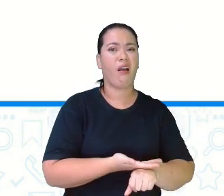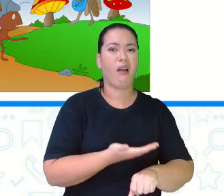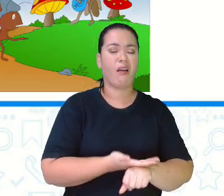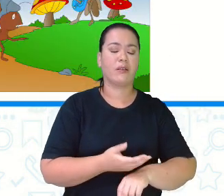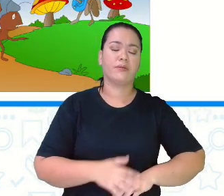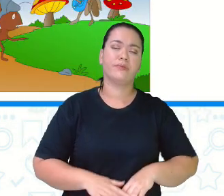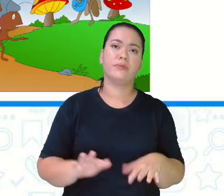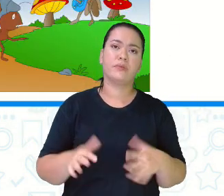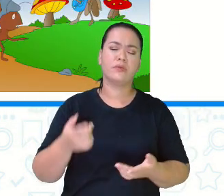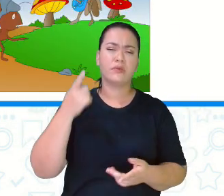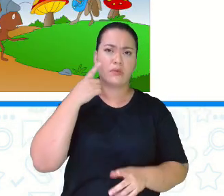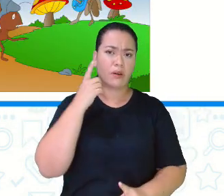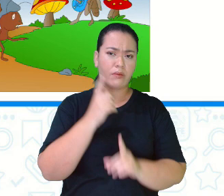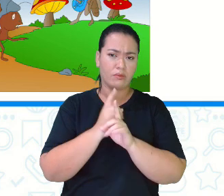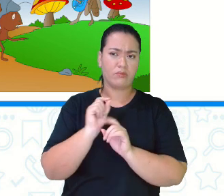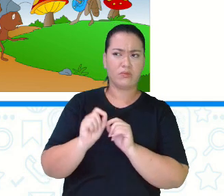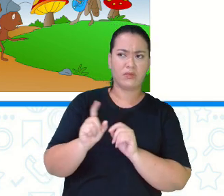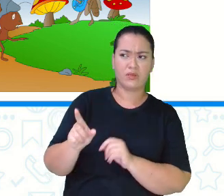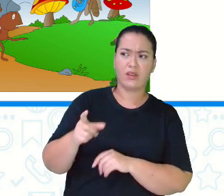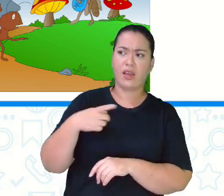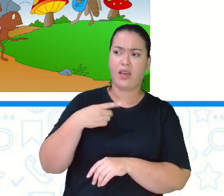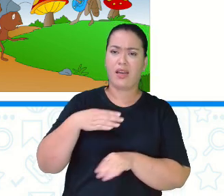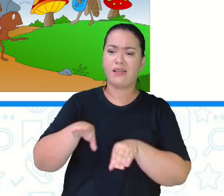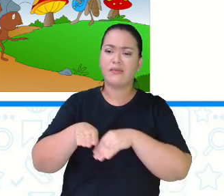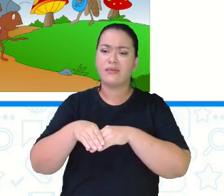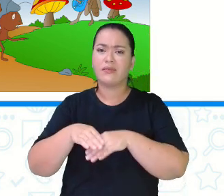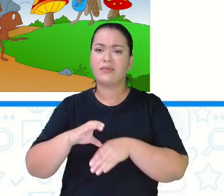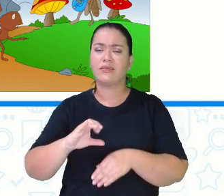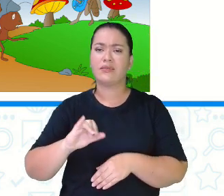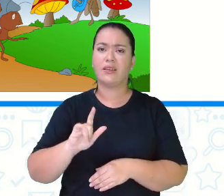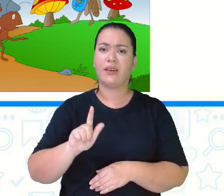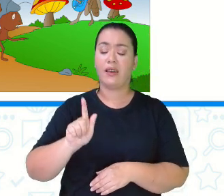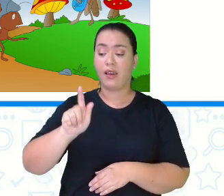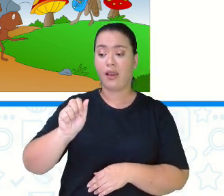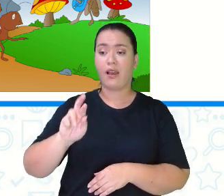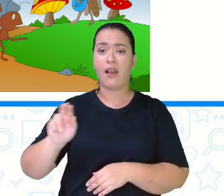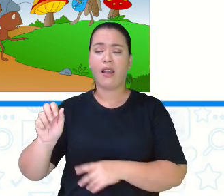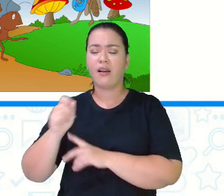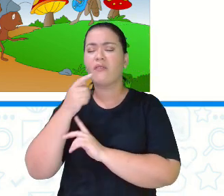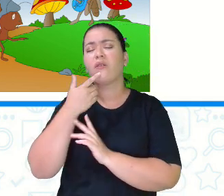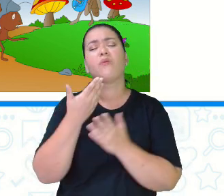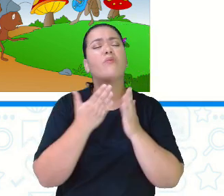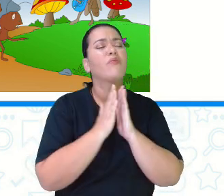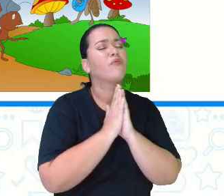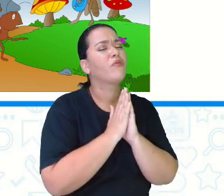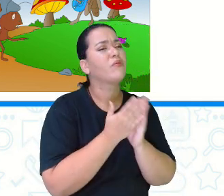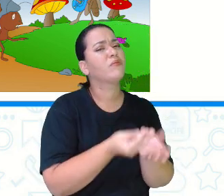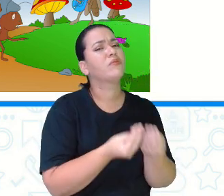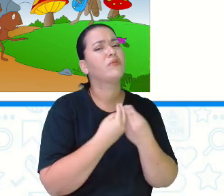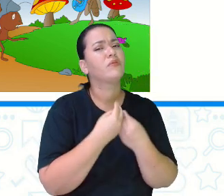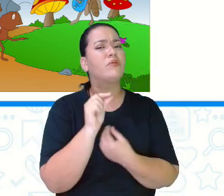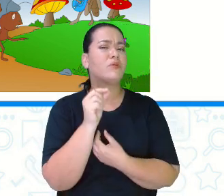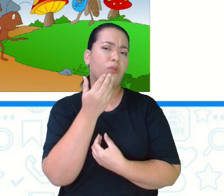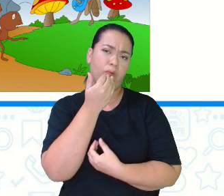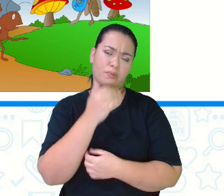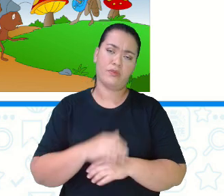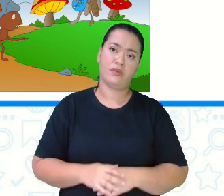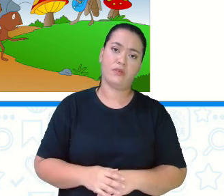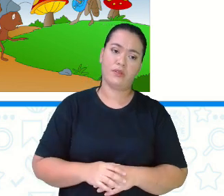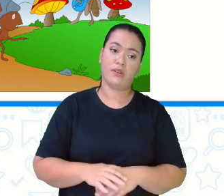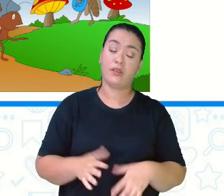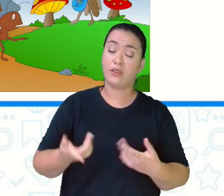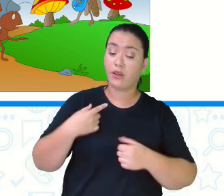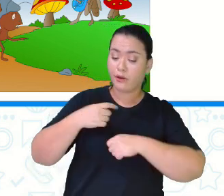repente, aparece uma cigarra. Por favor, formiguinhas, me deem um pouco de comida. As